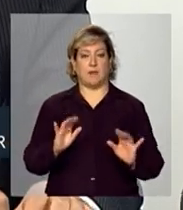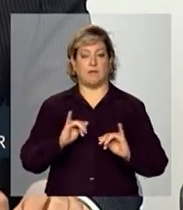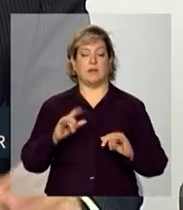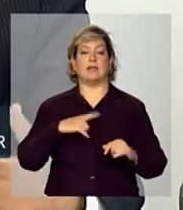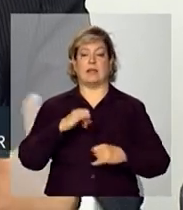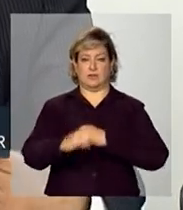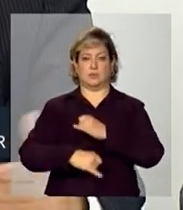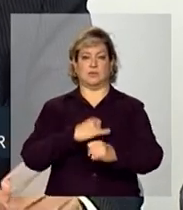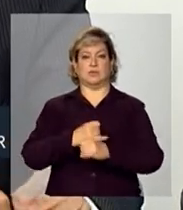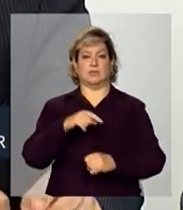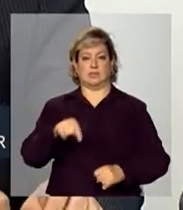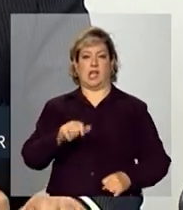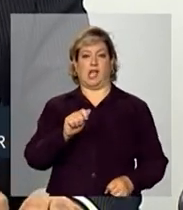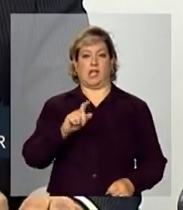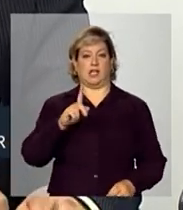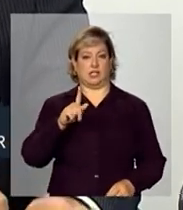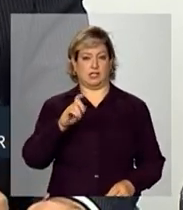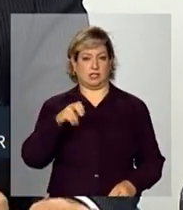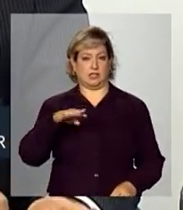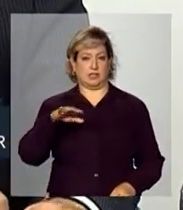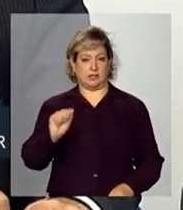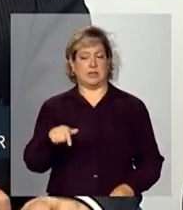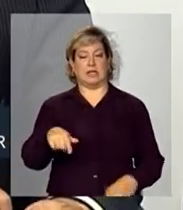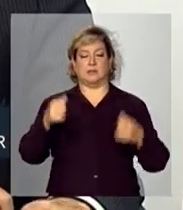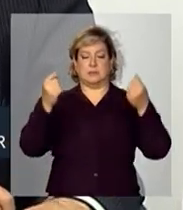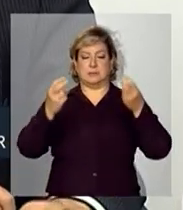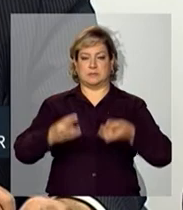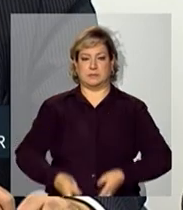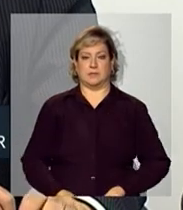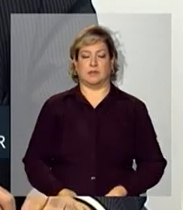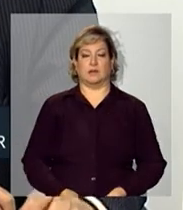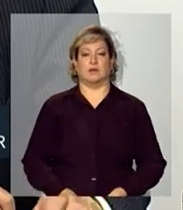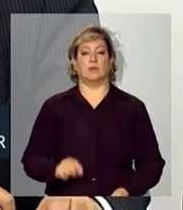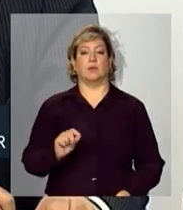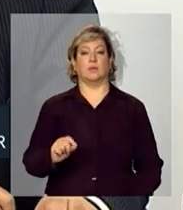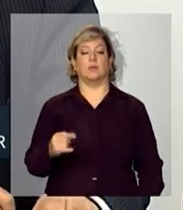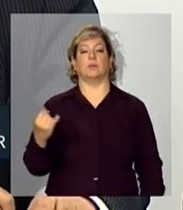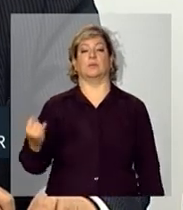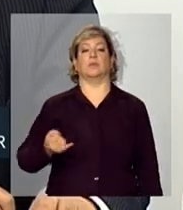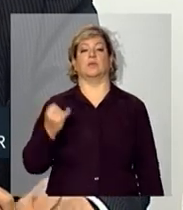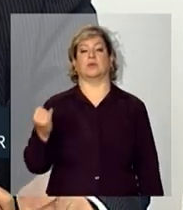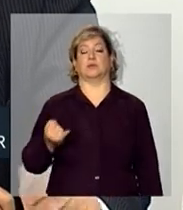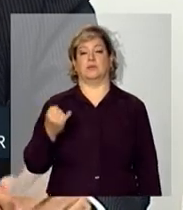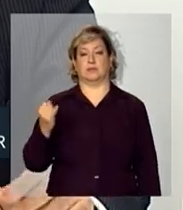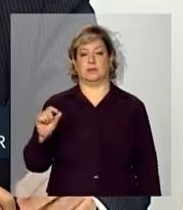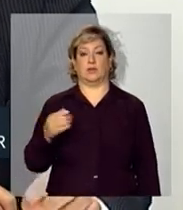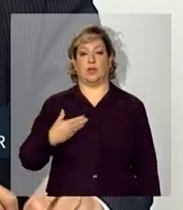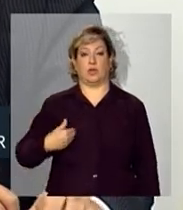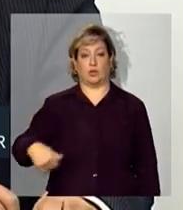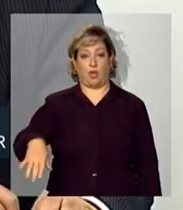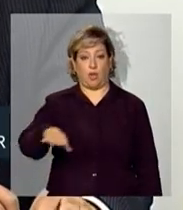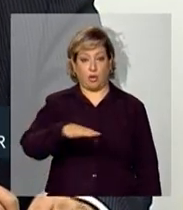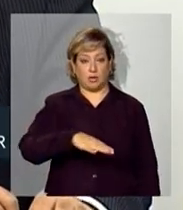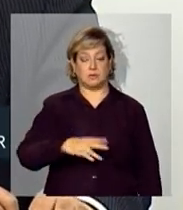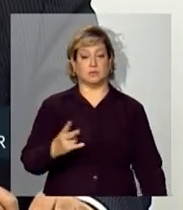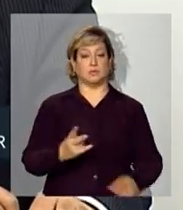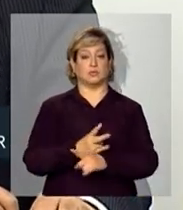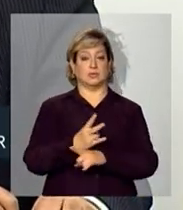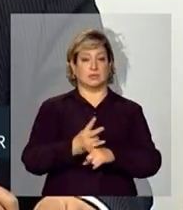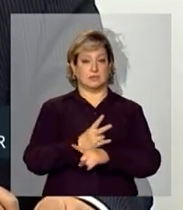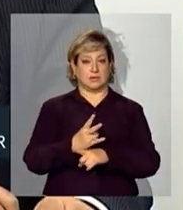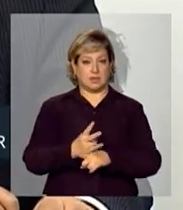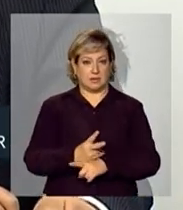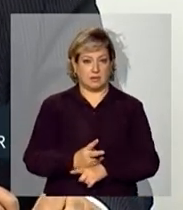no site da agência essa esse relatório é a importância que nós buscamos